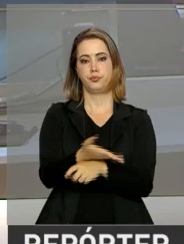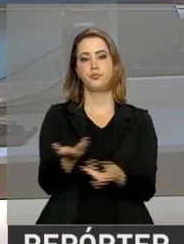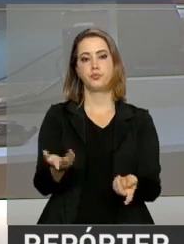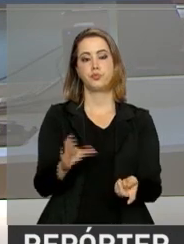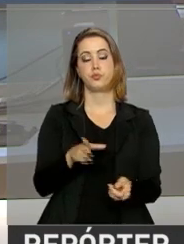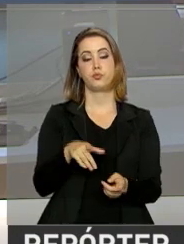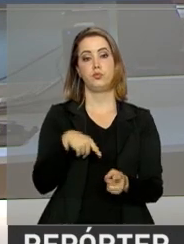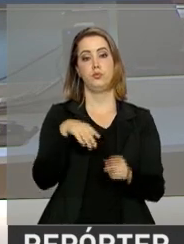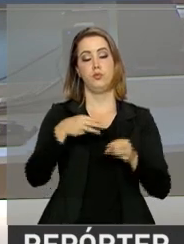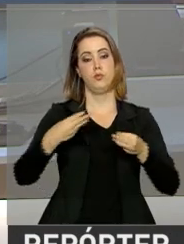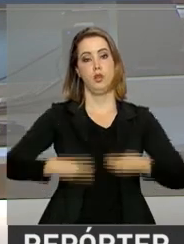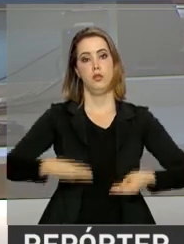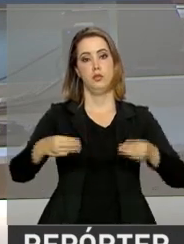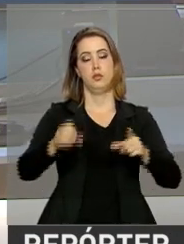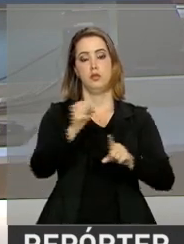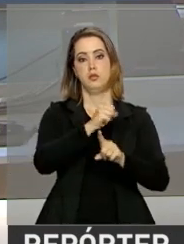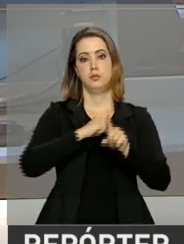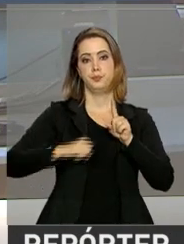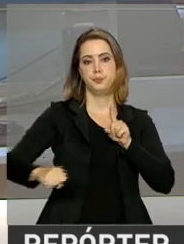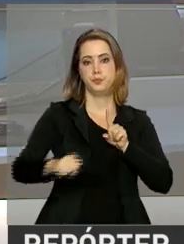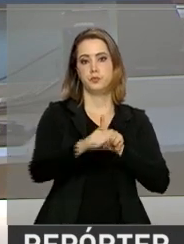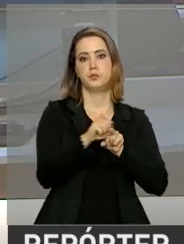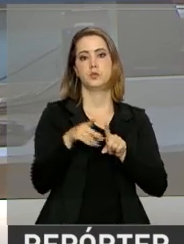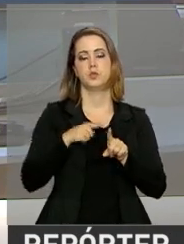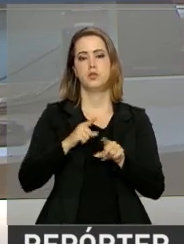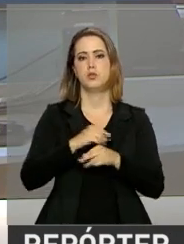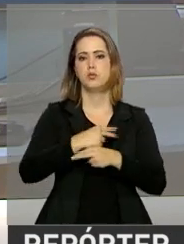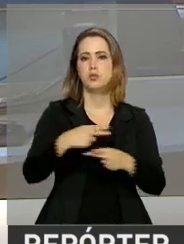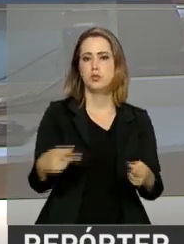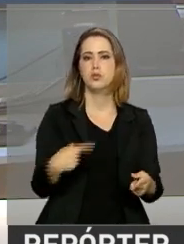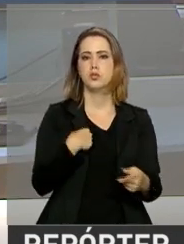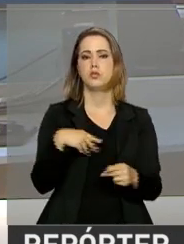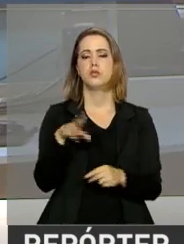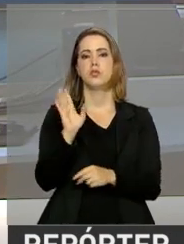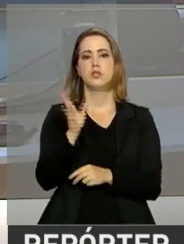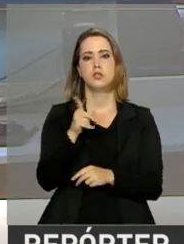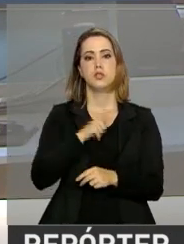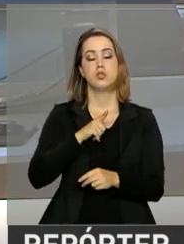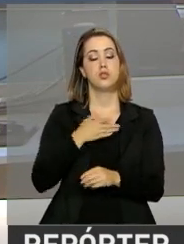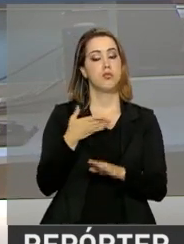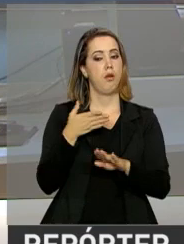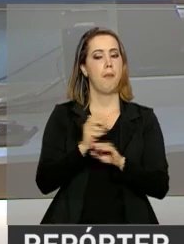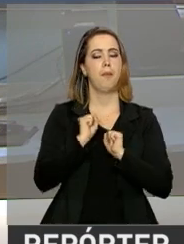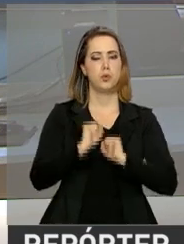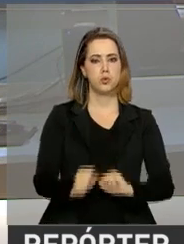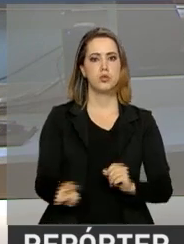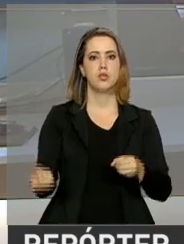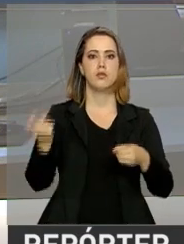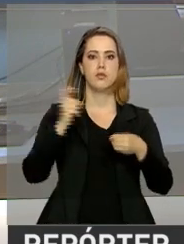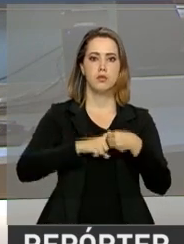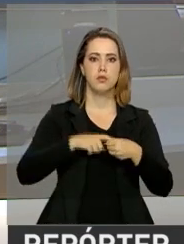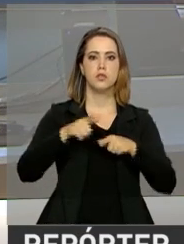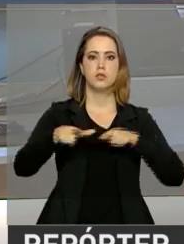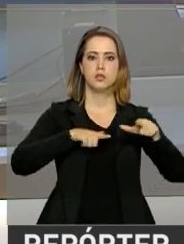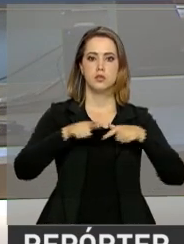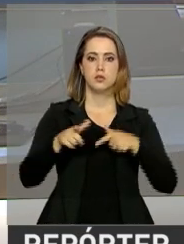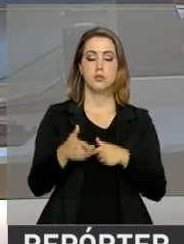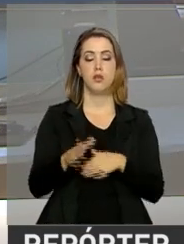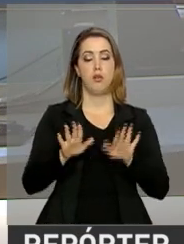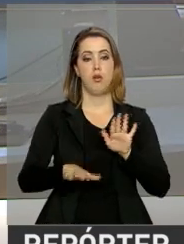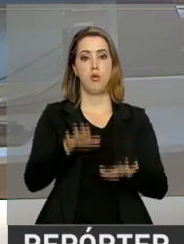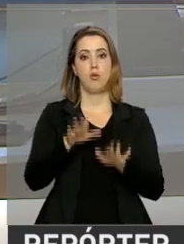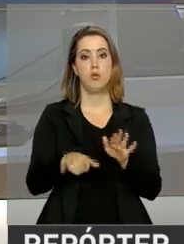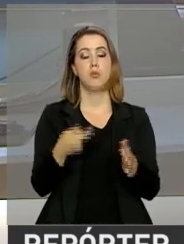Agrário Alberto beltram diz que na maior parte dos casos as pessoas já estavam aptas para o trabalho algumas até empregadas